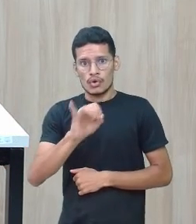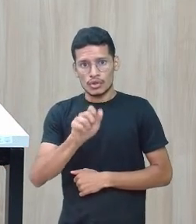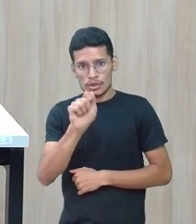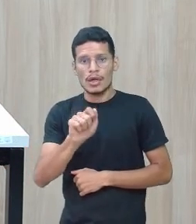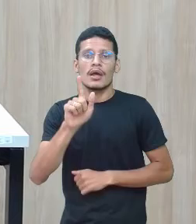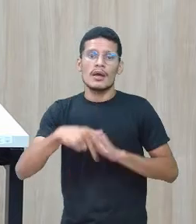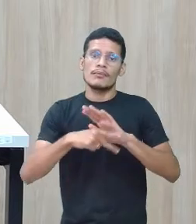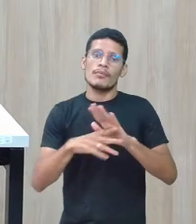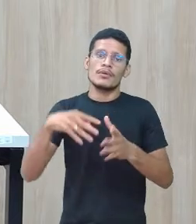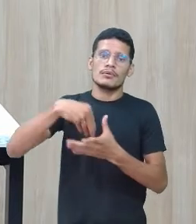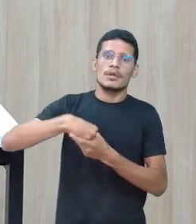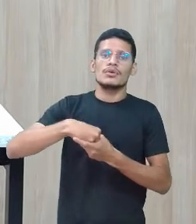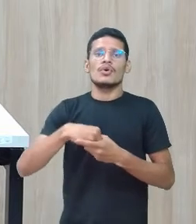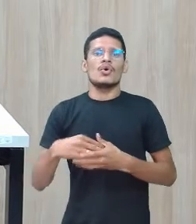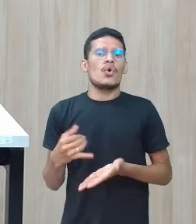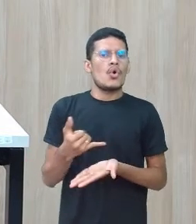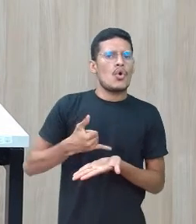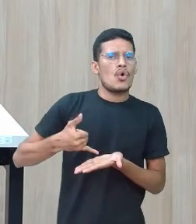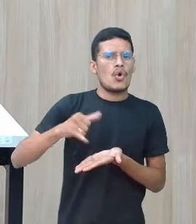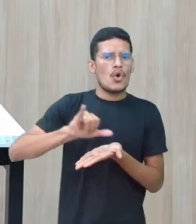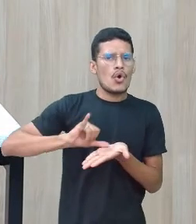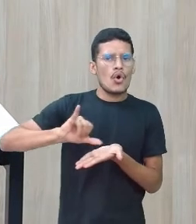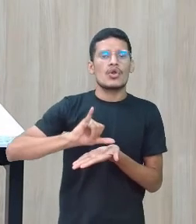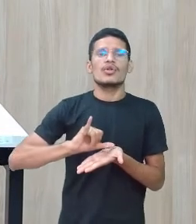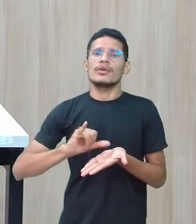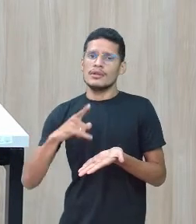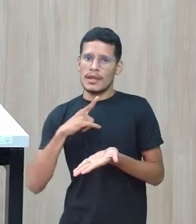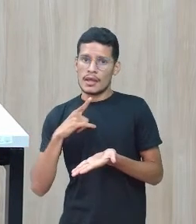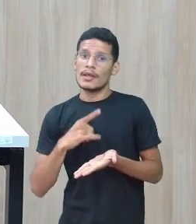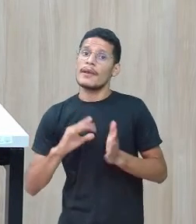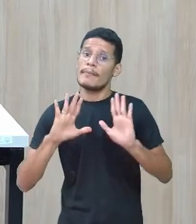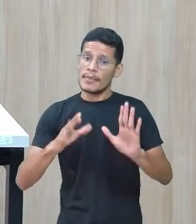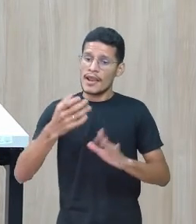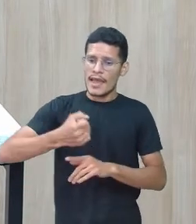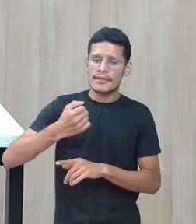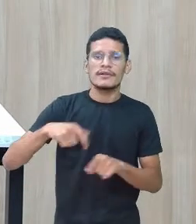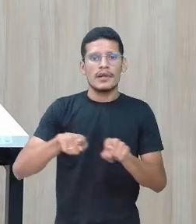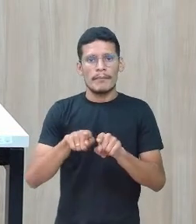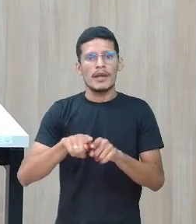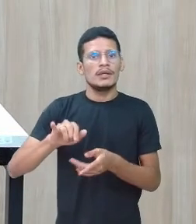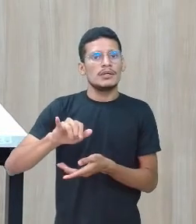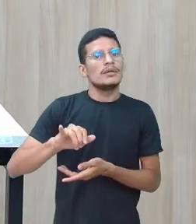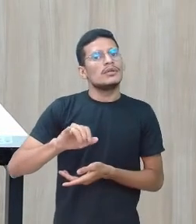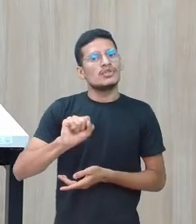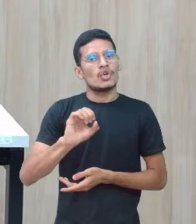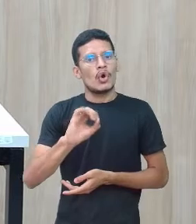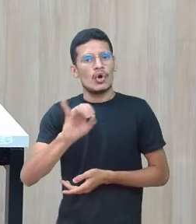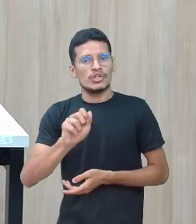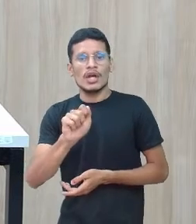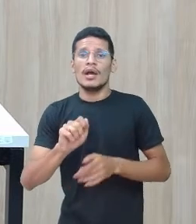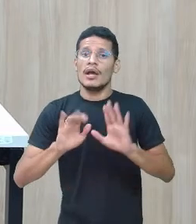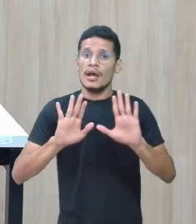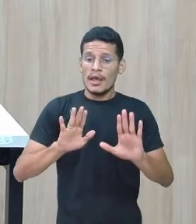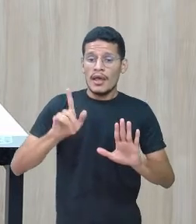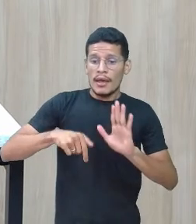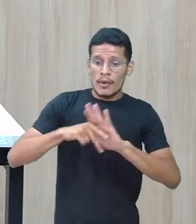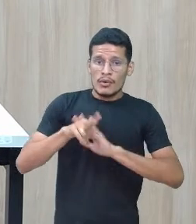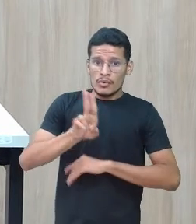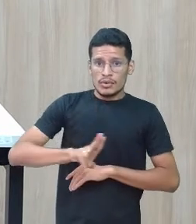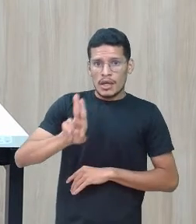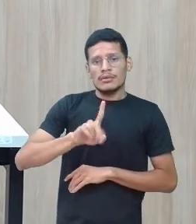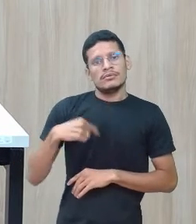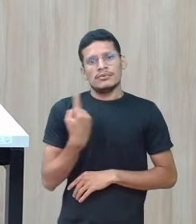O óleo de soja é feito de soja, tem o leite de soja. Então, a soja também ela é muito utilizada na nossa